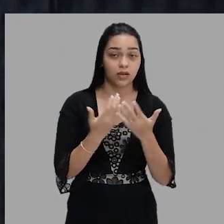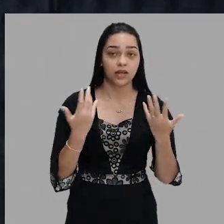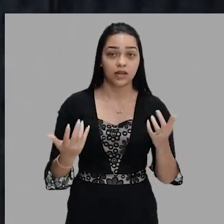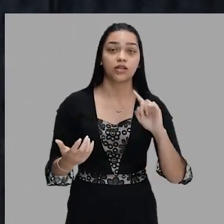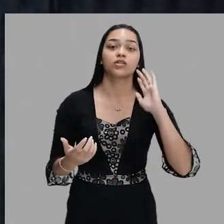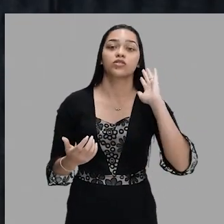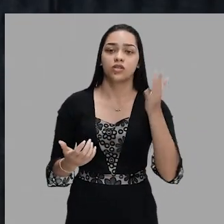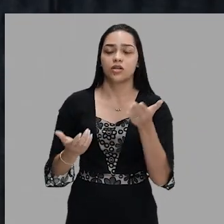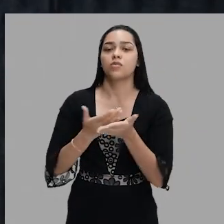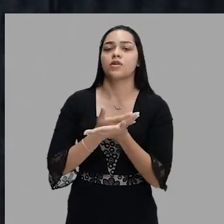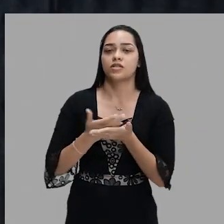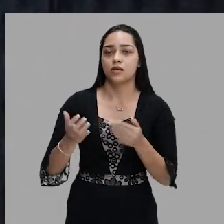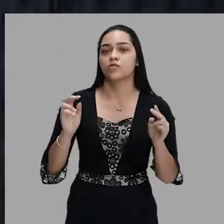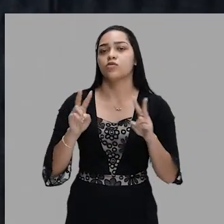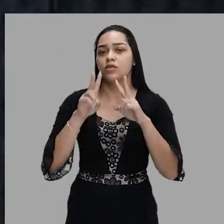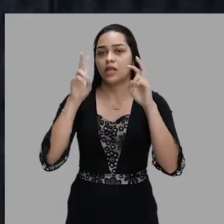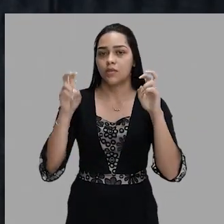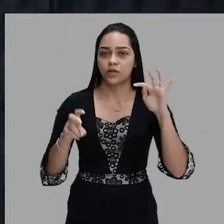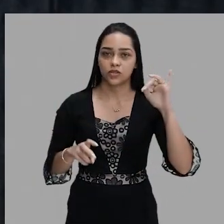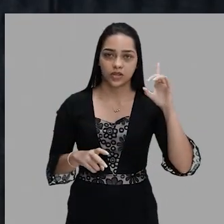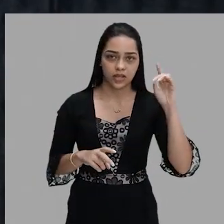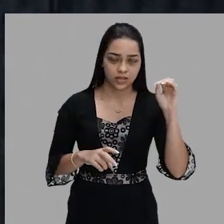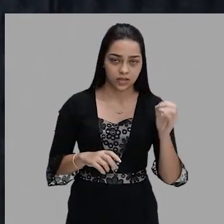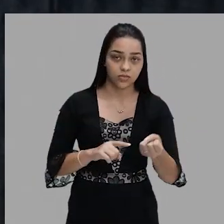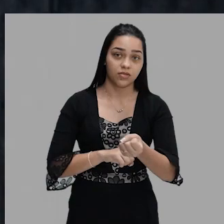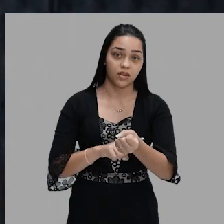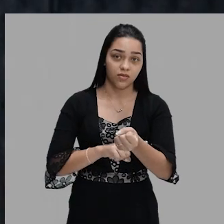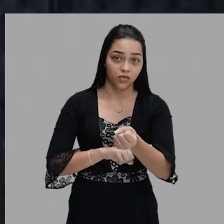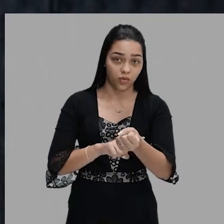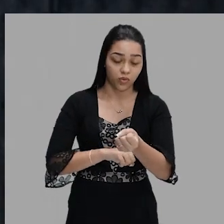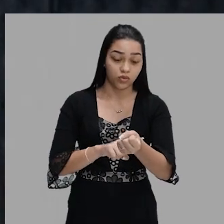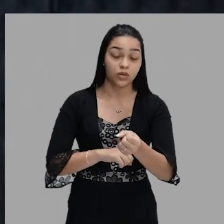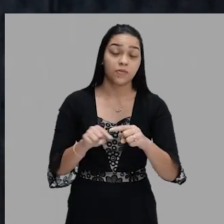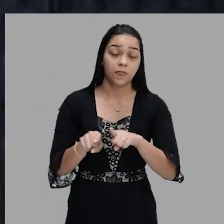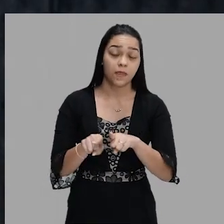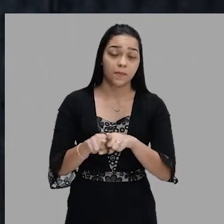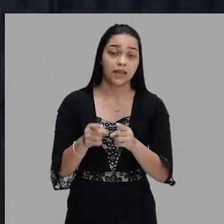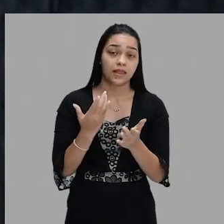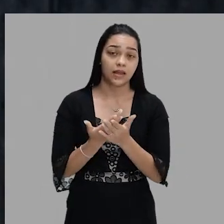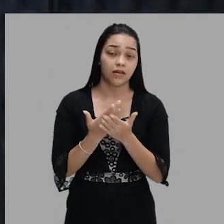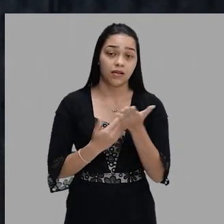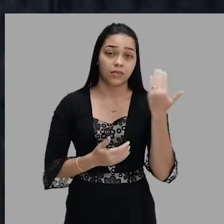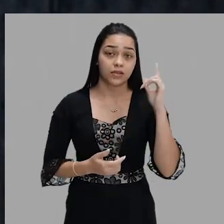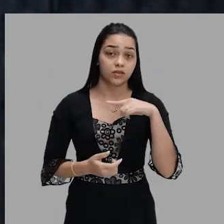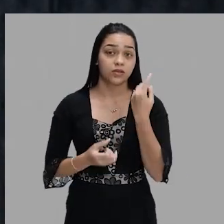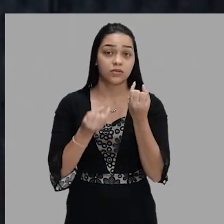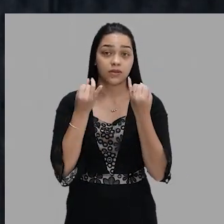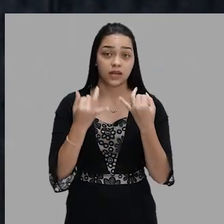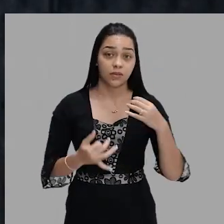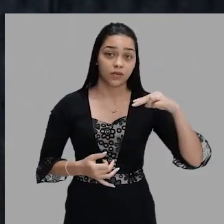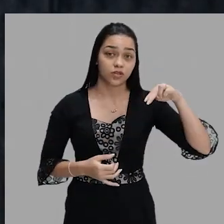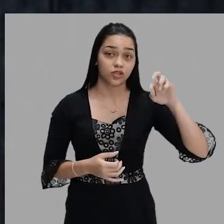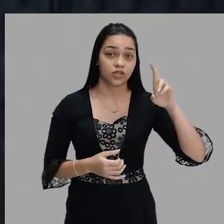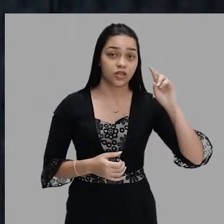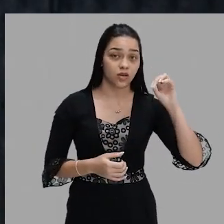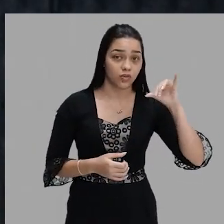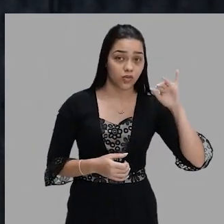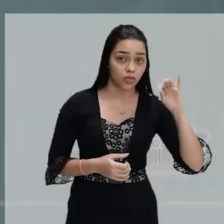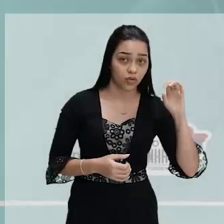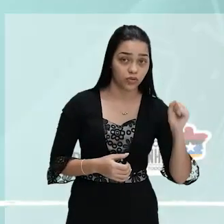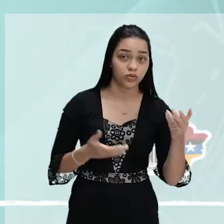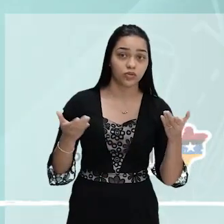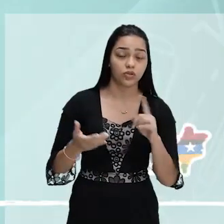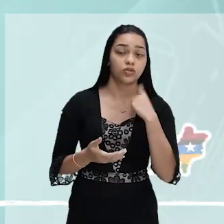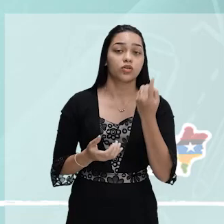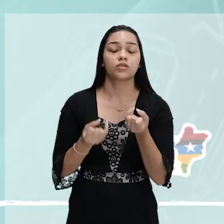já iniciamos esse assunto, né, de tecido nervoso e na aula passada nós falamos de neurônios. Nessa aula de hoje,